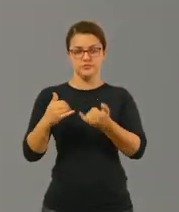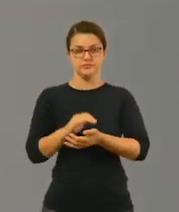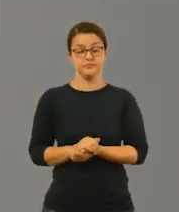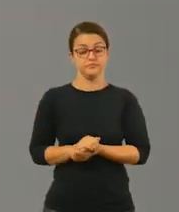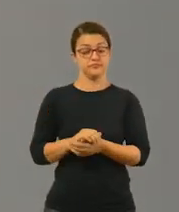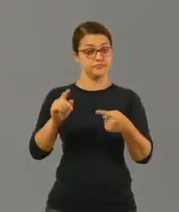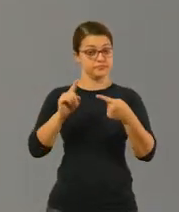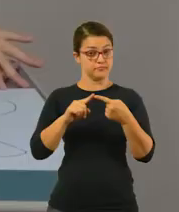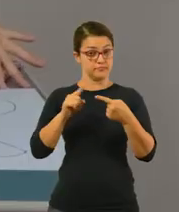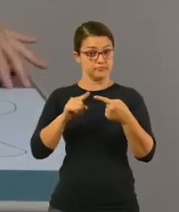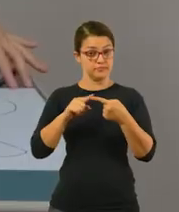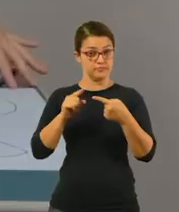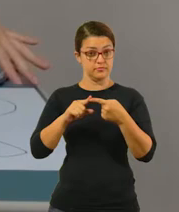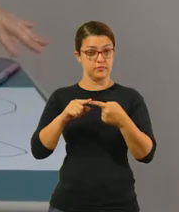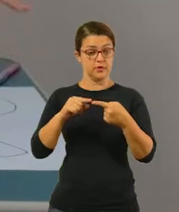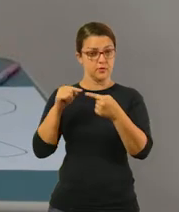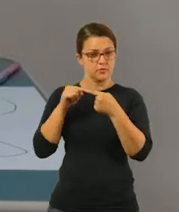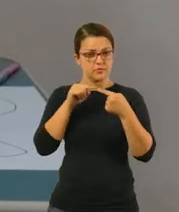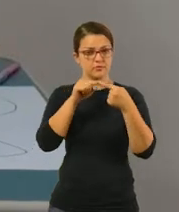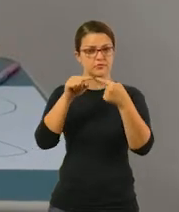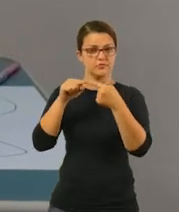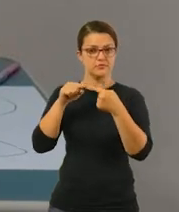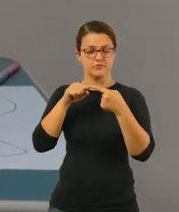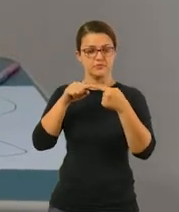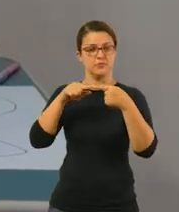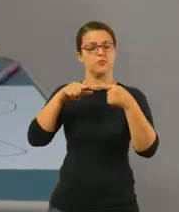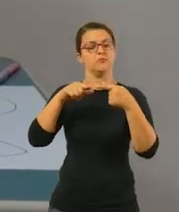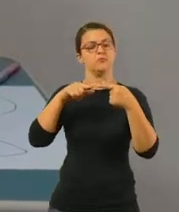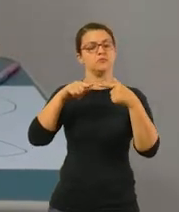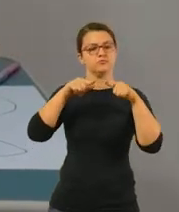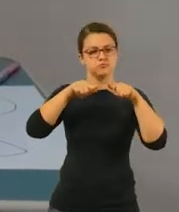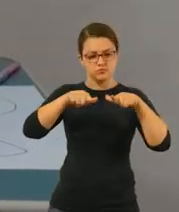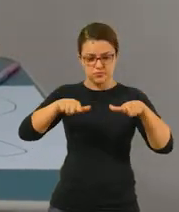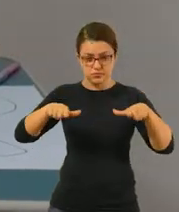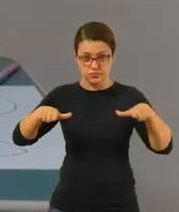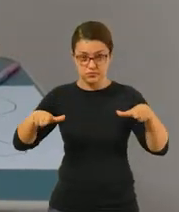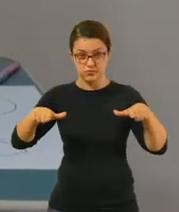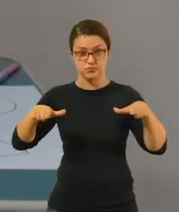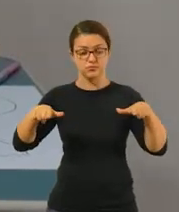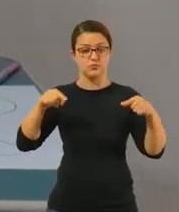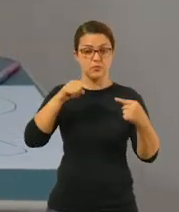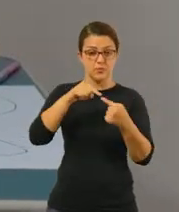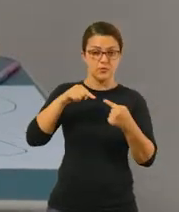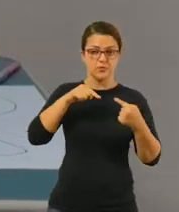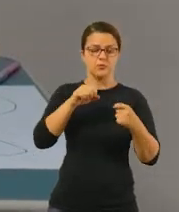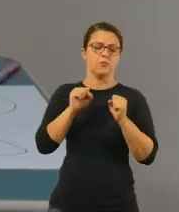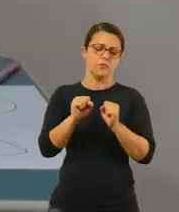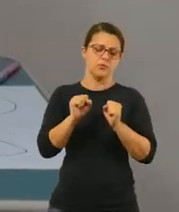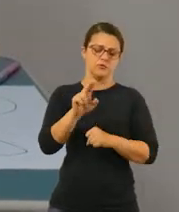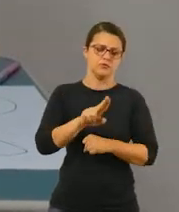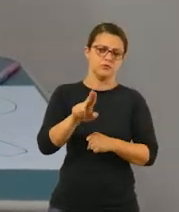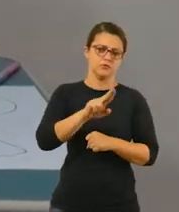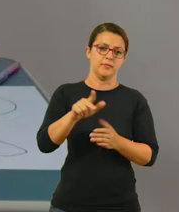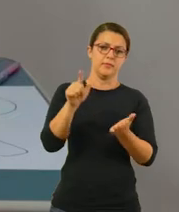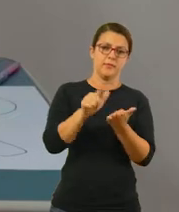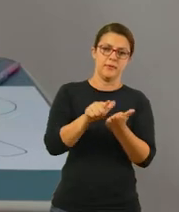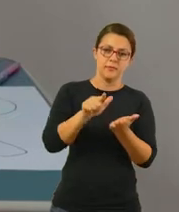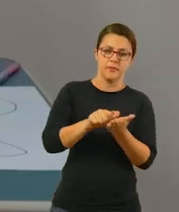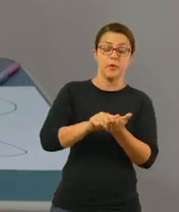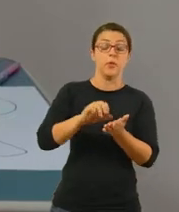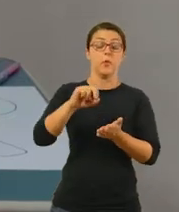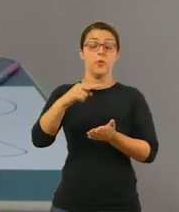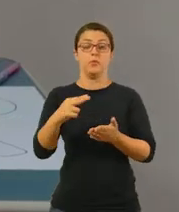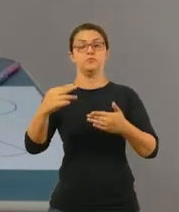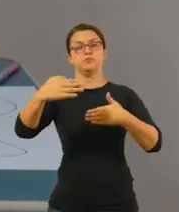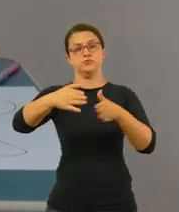encaixe caseiro. Então, vocês vão precisar de uma folha grande, vocês podem emendar folha de caderno, folha de sulfite ou abrir uma caixa